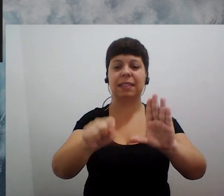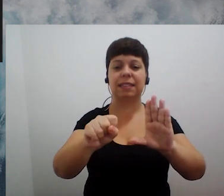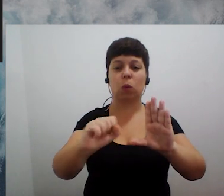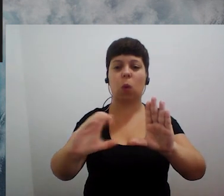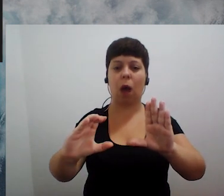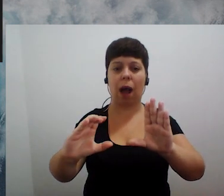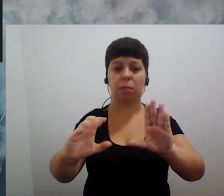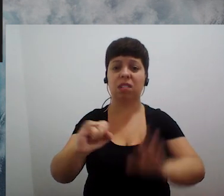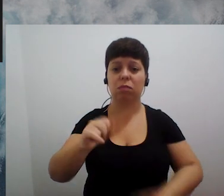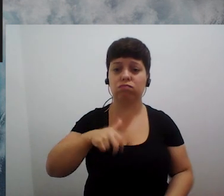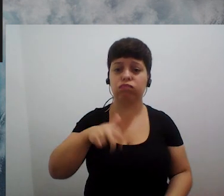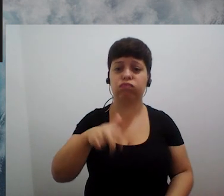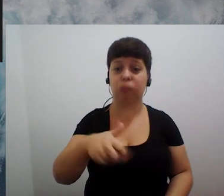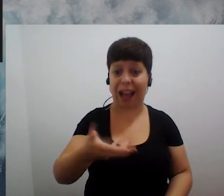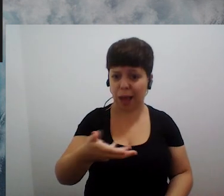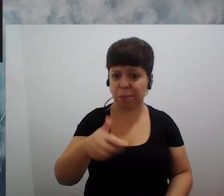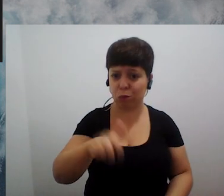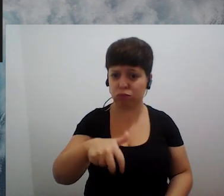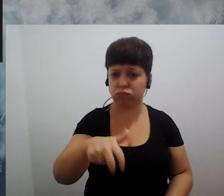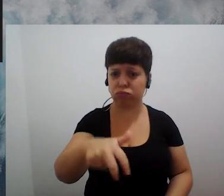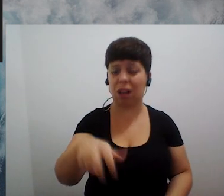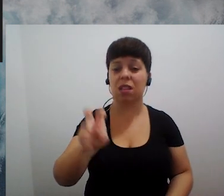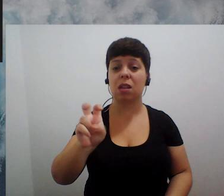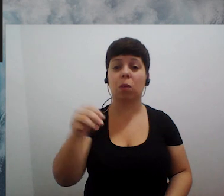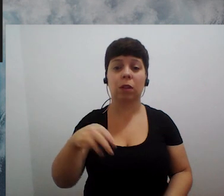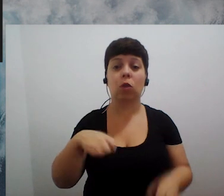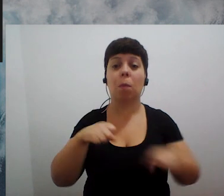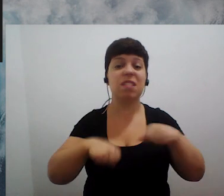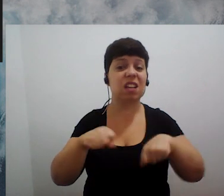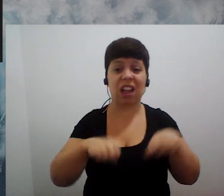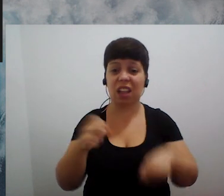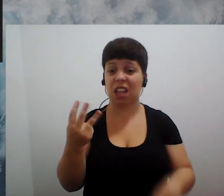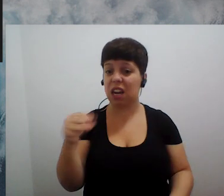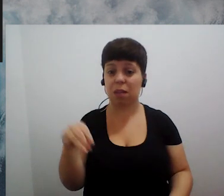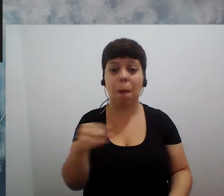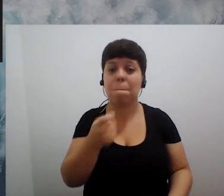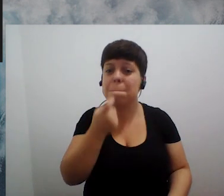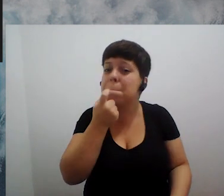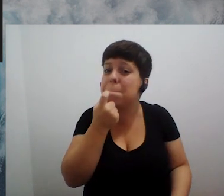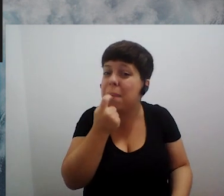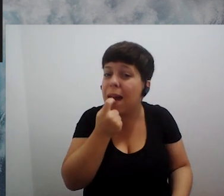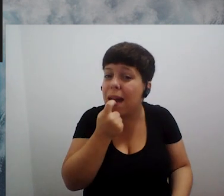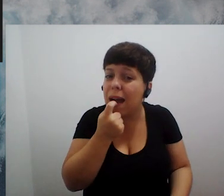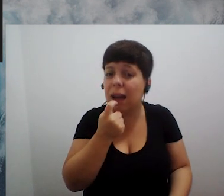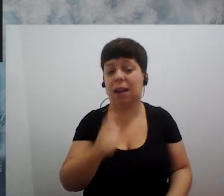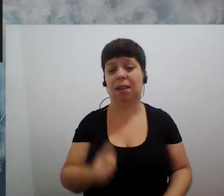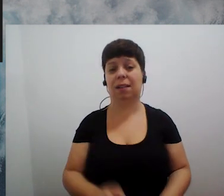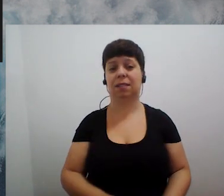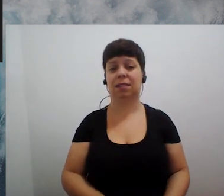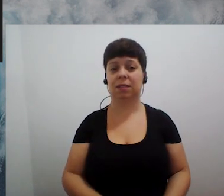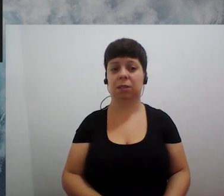Conrado. Se for rápido, é 5 minutos andando. E bicicleta é uns 3 minutos. É muito próximo, é muito